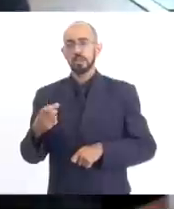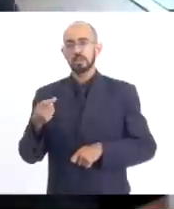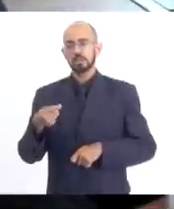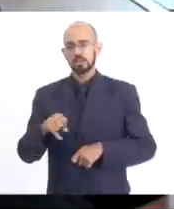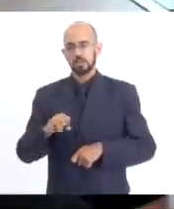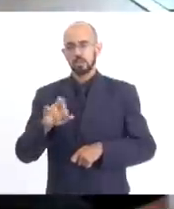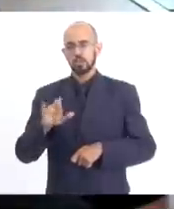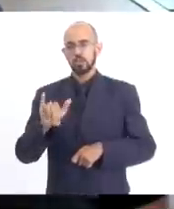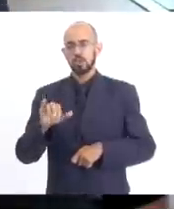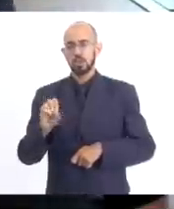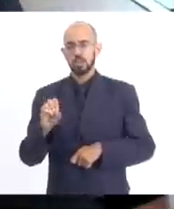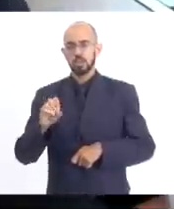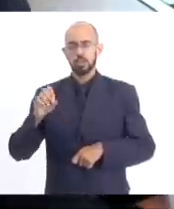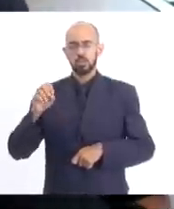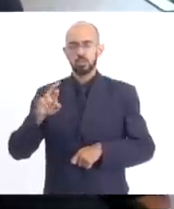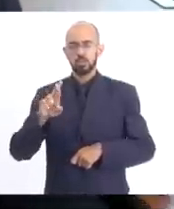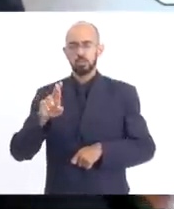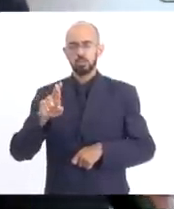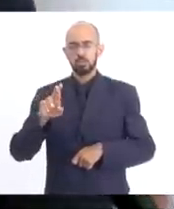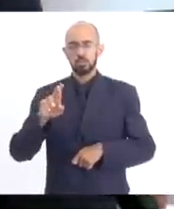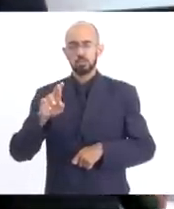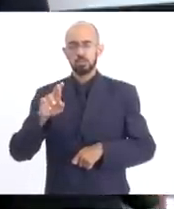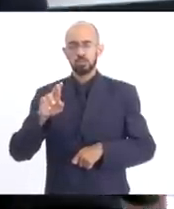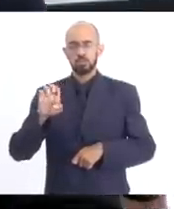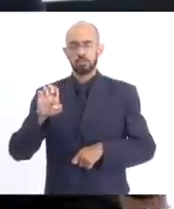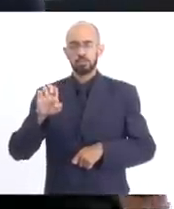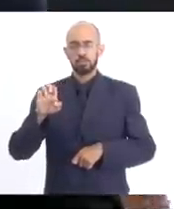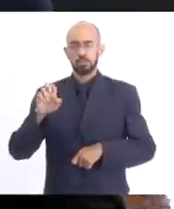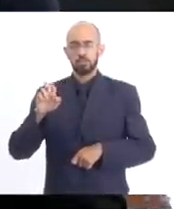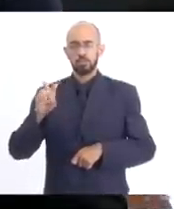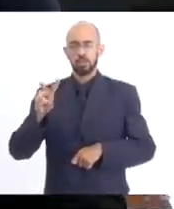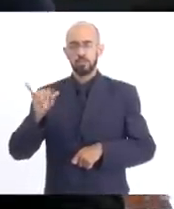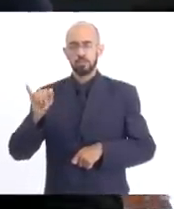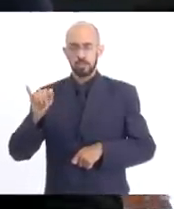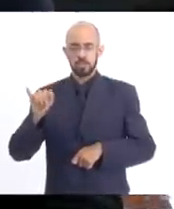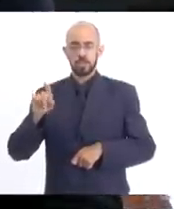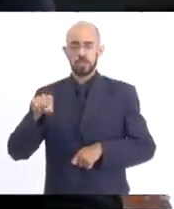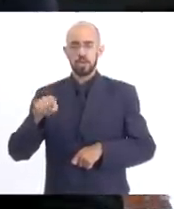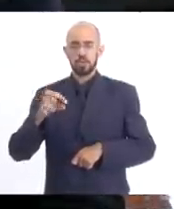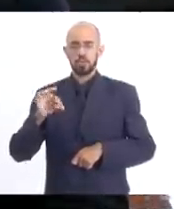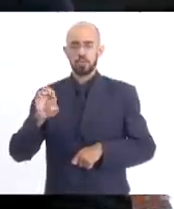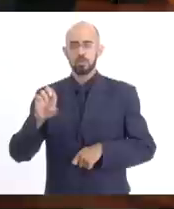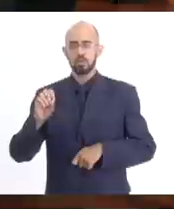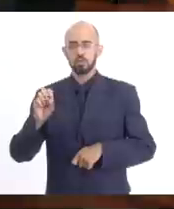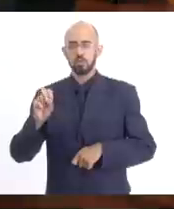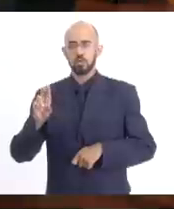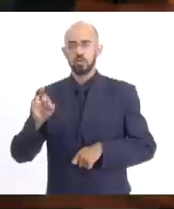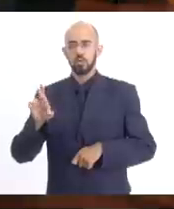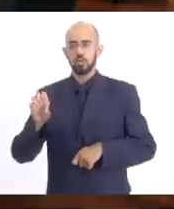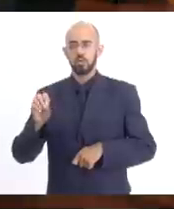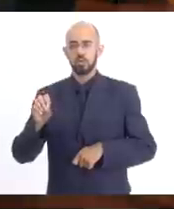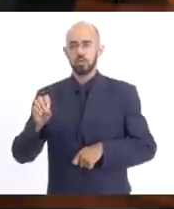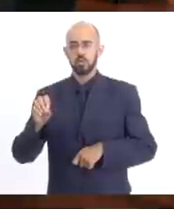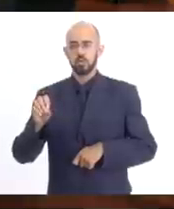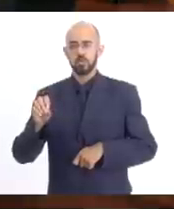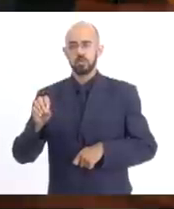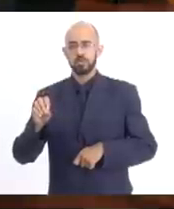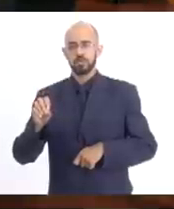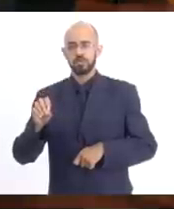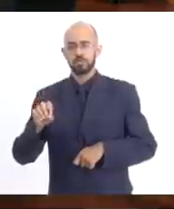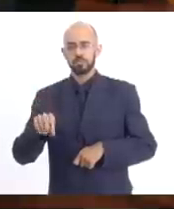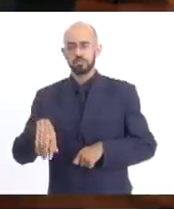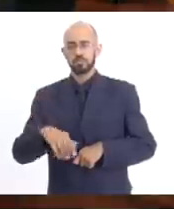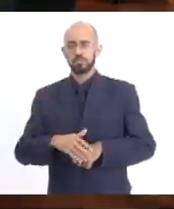daria, mas quem faz esse fundo, é a vigência do fundo, é o Tesouro. Deputado, então não tem por que participar. Não é só para responder,